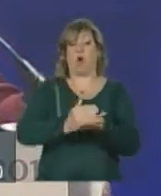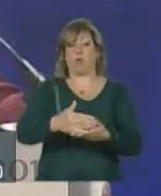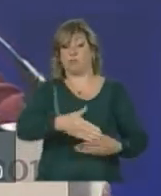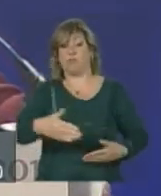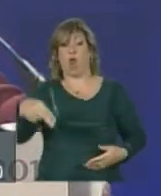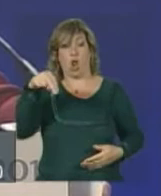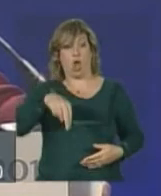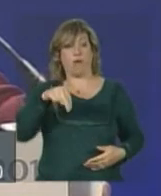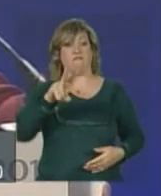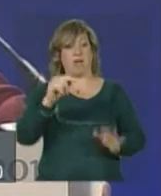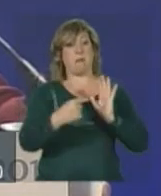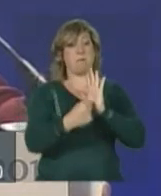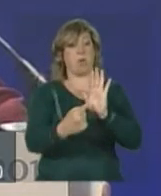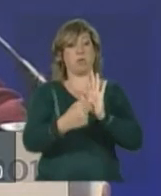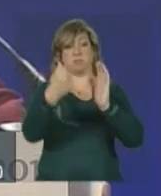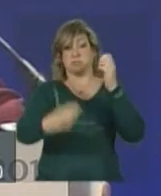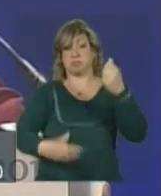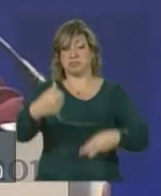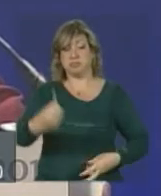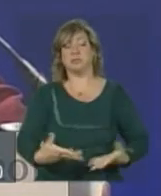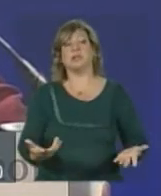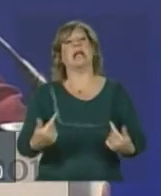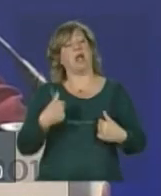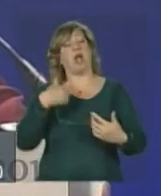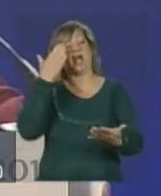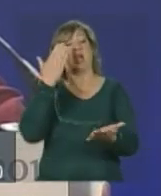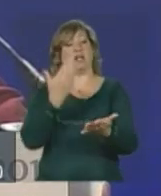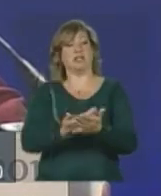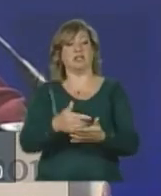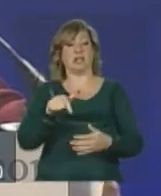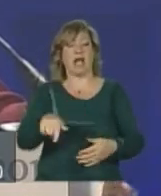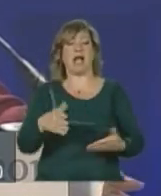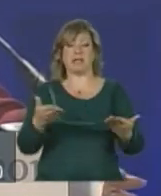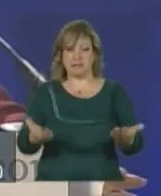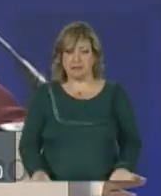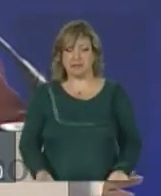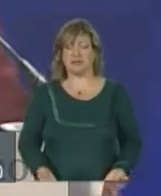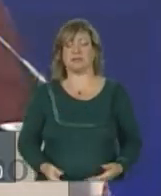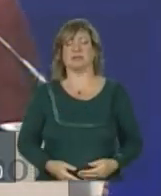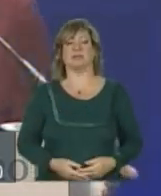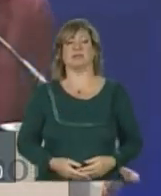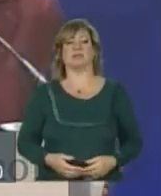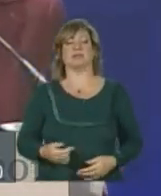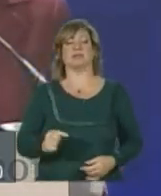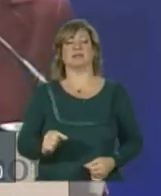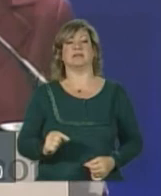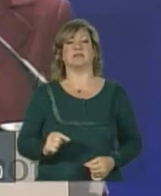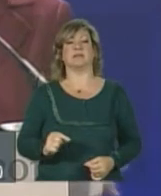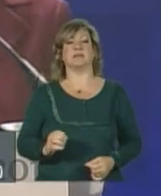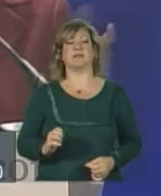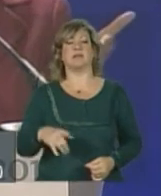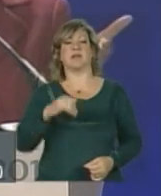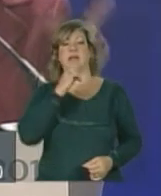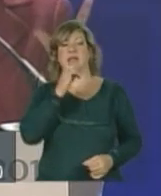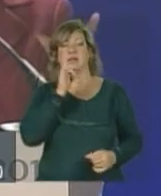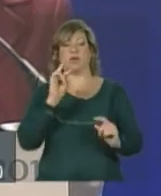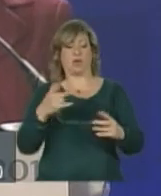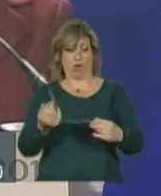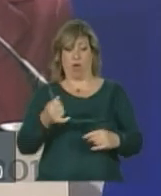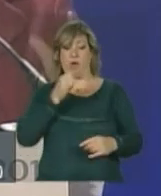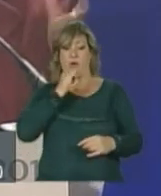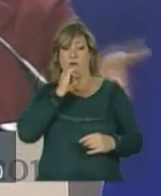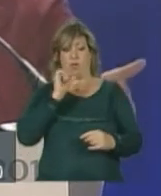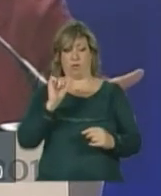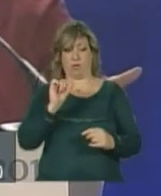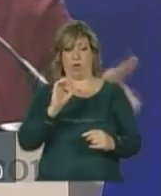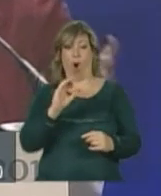eles apresentarão. E eu, então, acredito que, nesse sentido, é aquela história do copo, se ele está meio cheio, meio